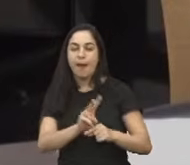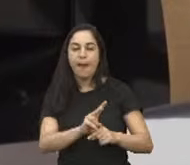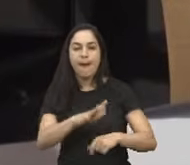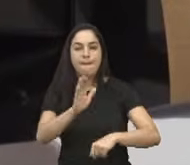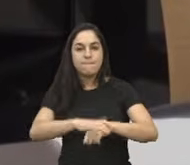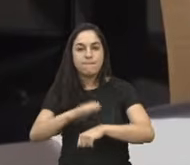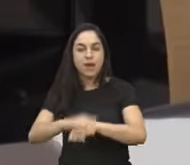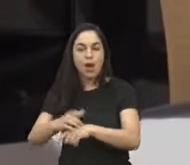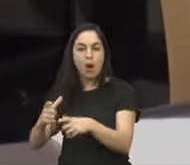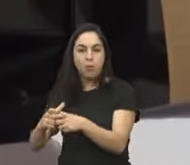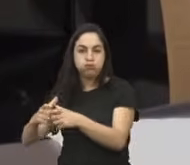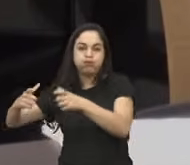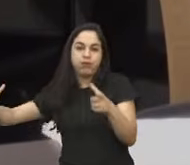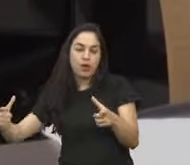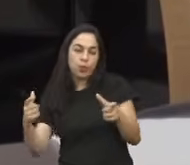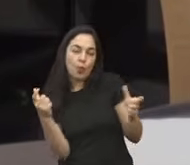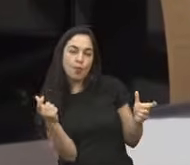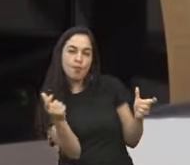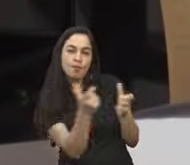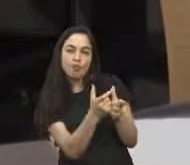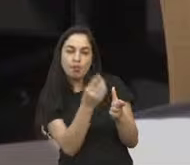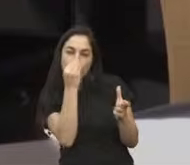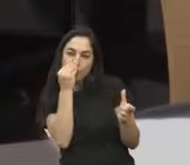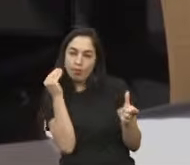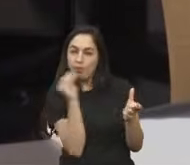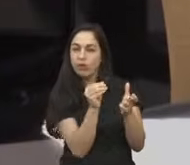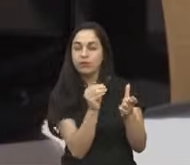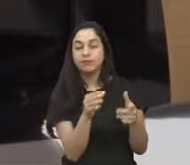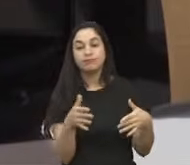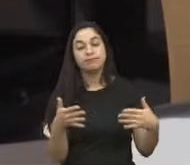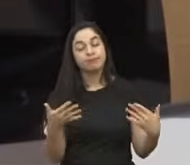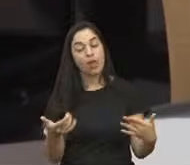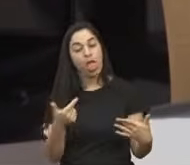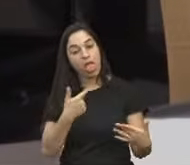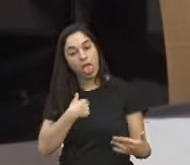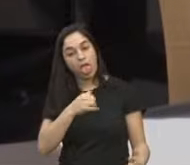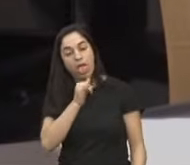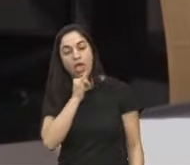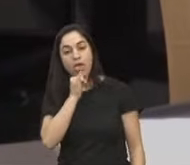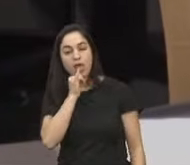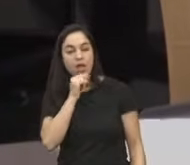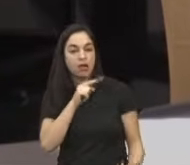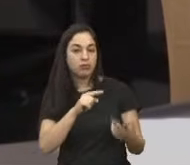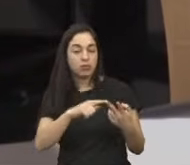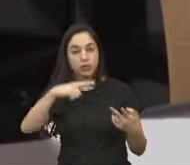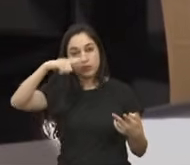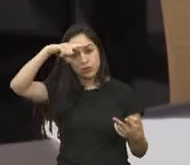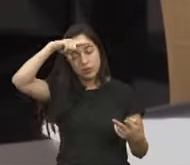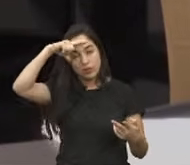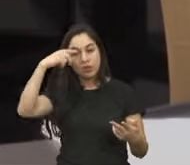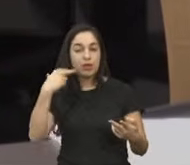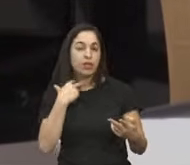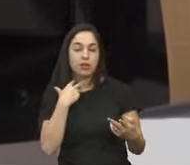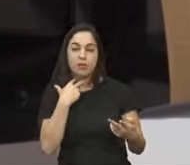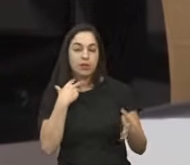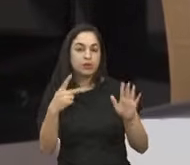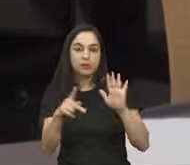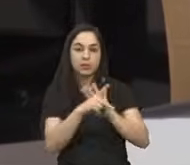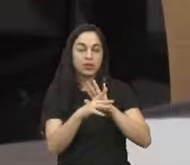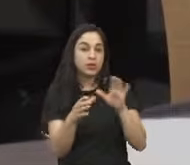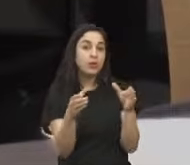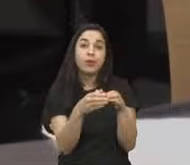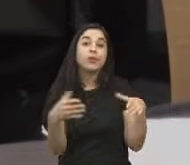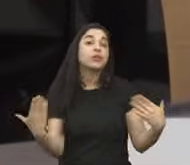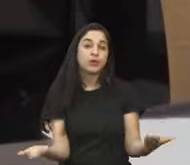parlamentares e que esvaziam muito as minorias parlamentares. Eu, por exemplo, o vereador Luiz Flávio, por exemplo, a gente não pode fazer parte das